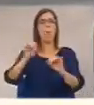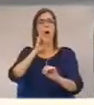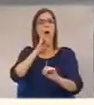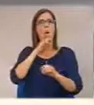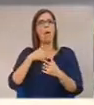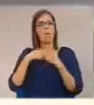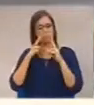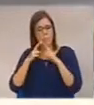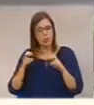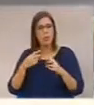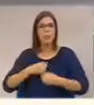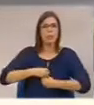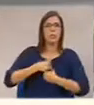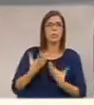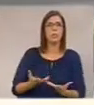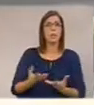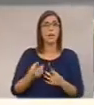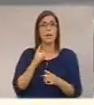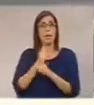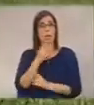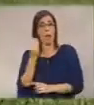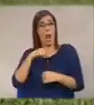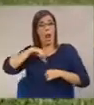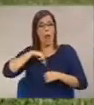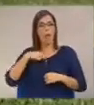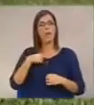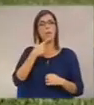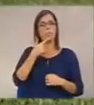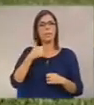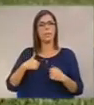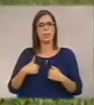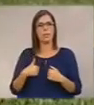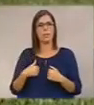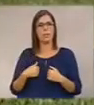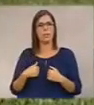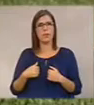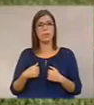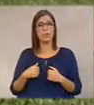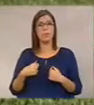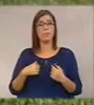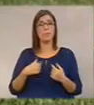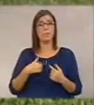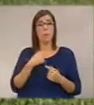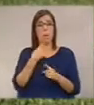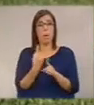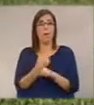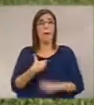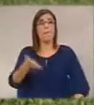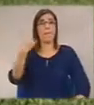oportunidades para descobrir e para expressar esses mesmos talentos. Eu percebi que ainda que tenho muito para aprender